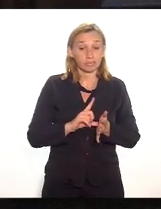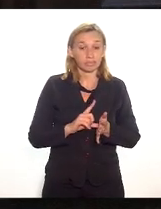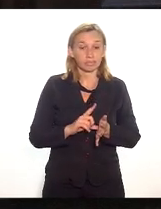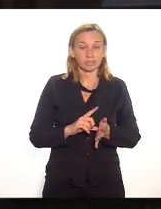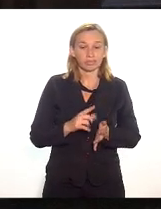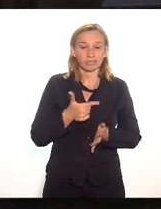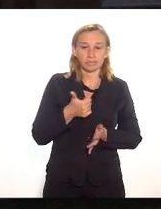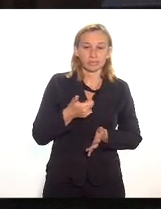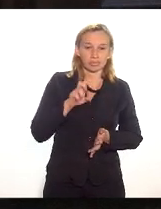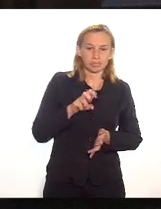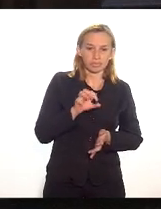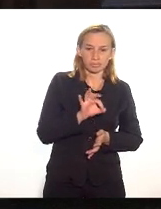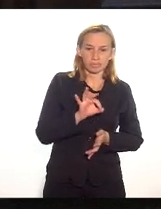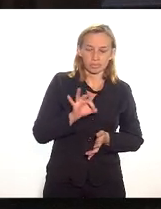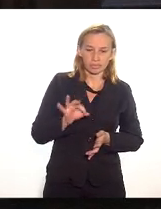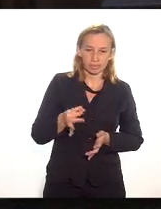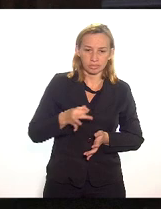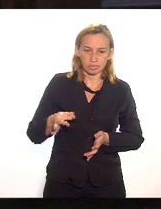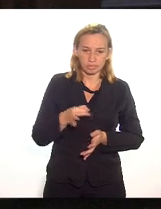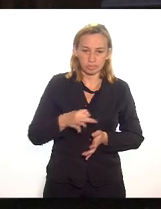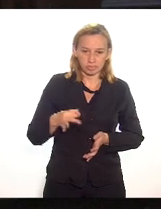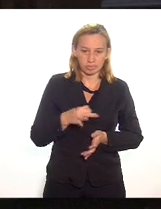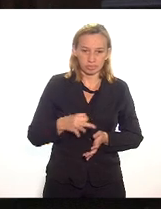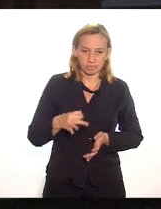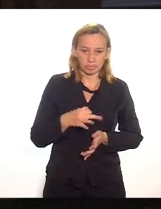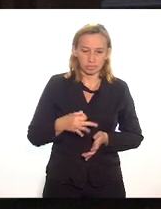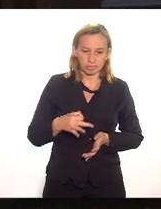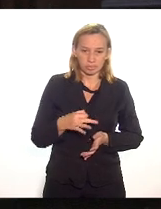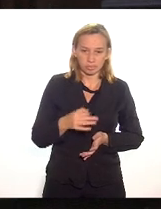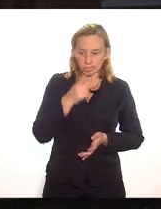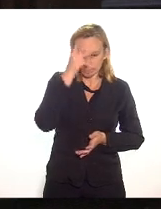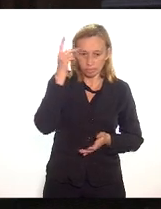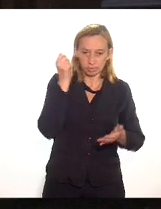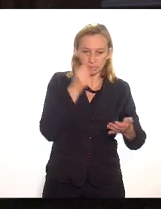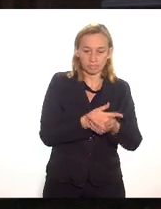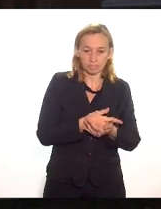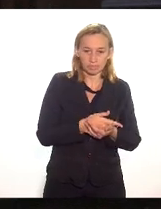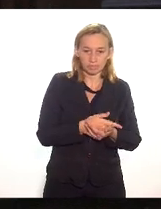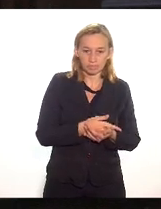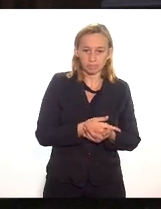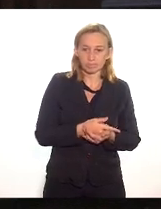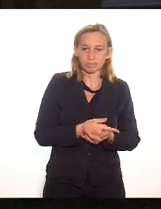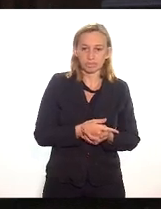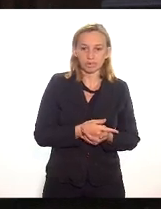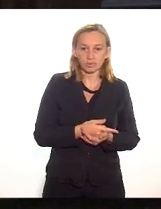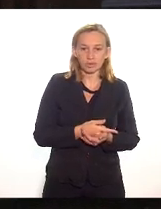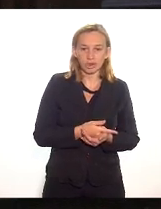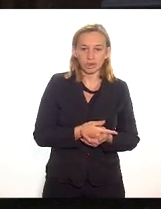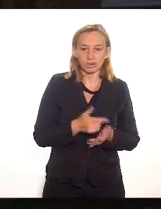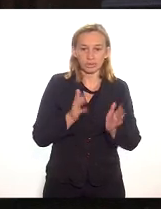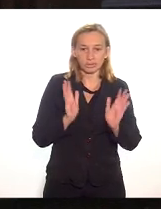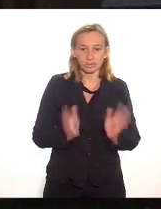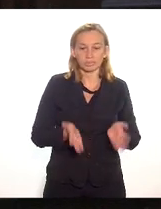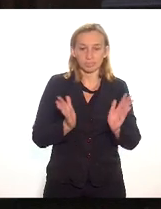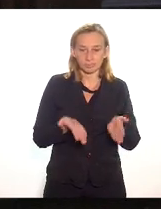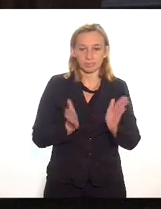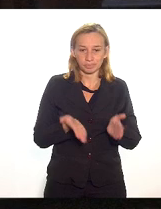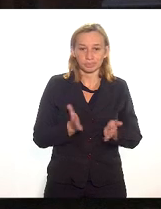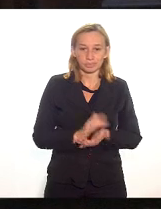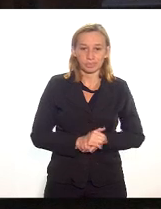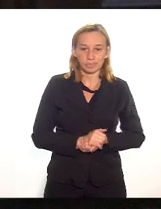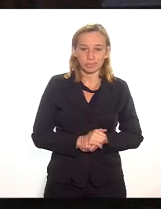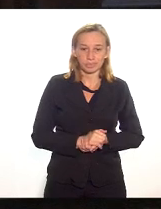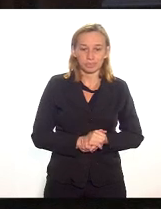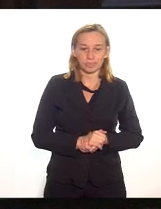era 15 centavos que as pessoas pagavam pelo transporte nas barcas. Hoje, a população